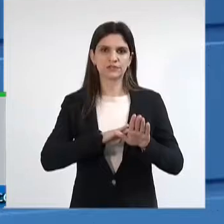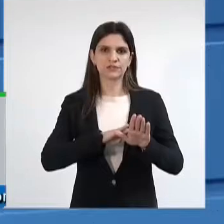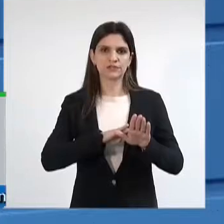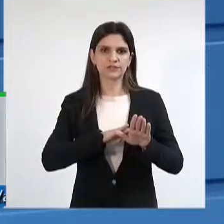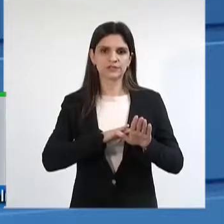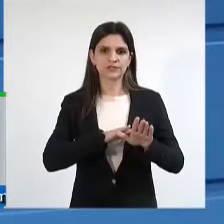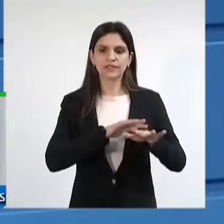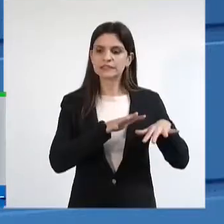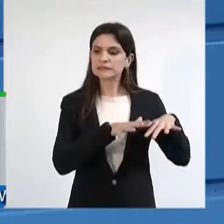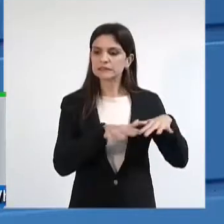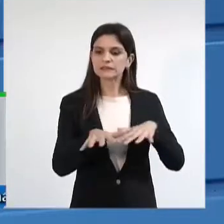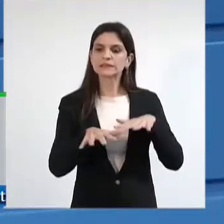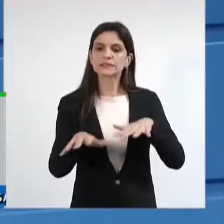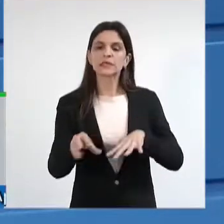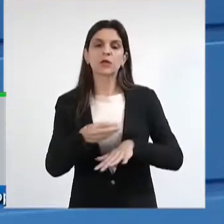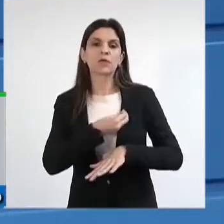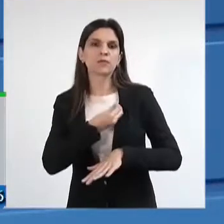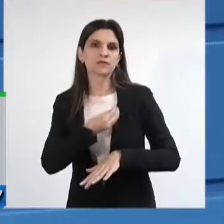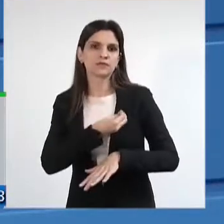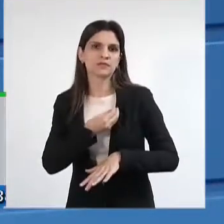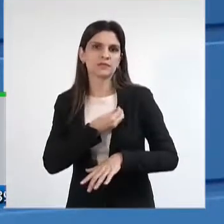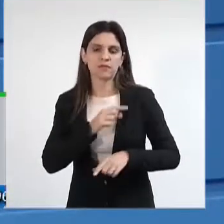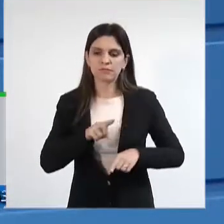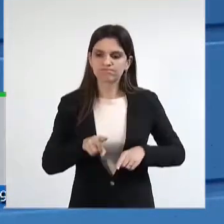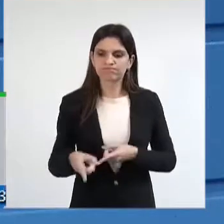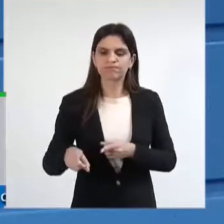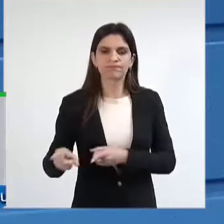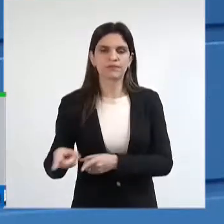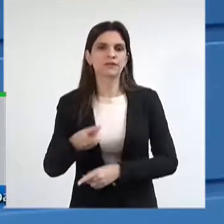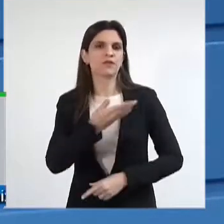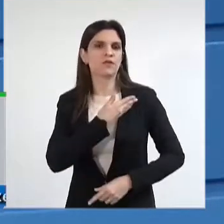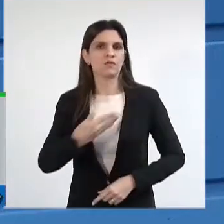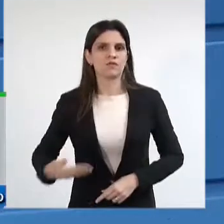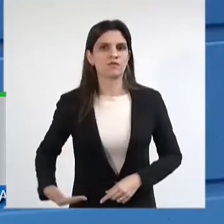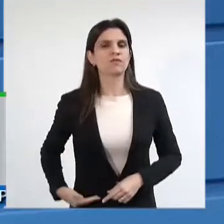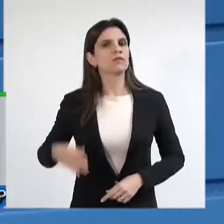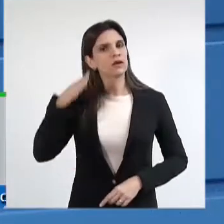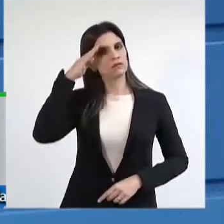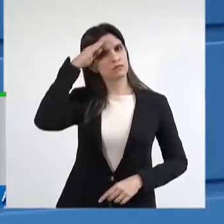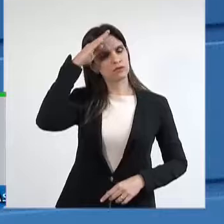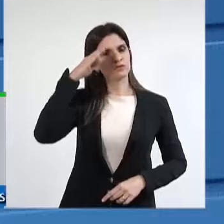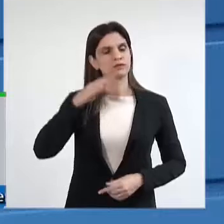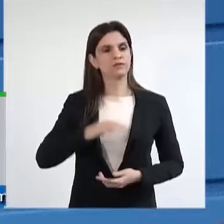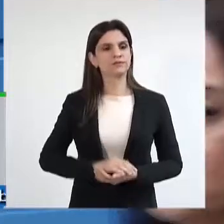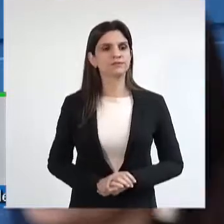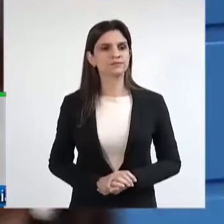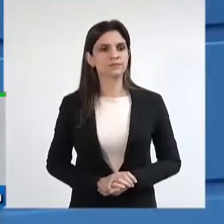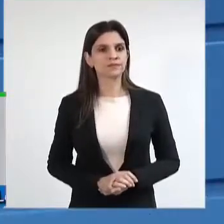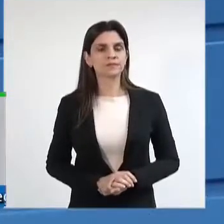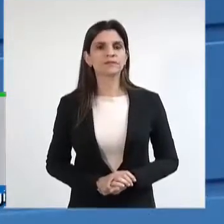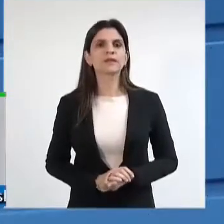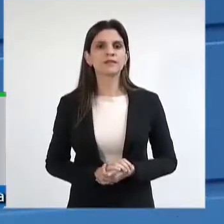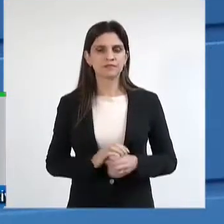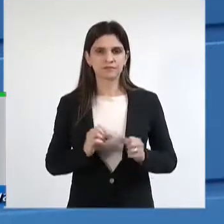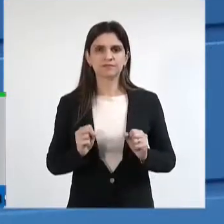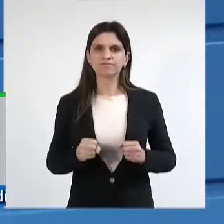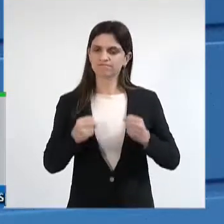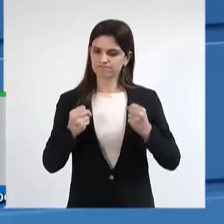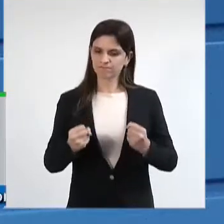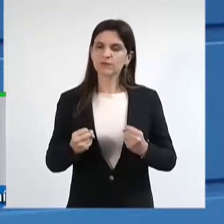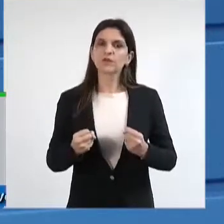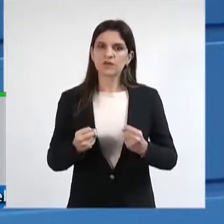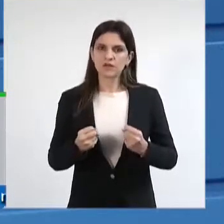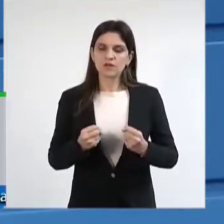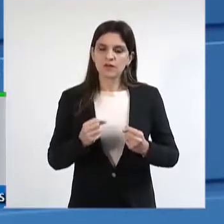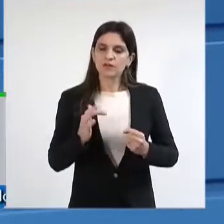agredir ainda mais o governo do Jair Bolsonaro. O senhor pode ter certeza que nós vamos caminhar firme e forte rumo ao